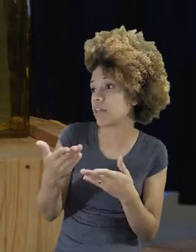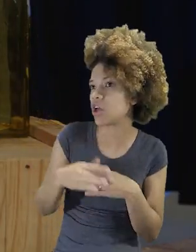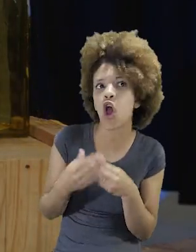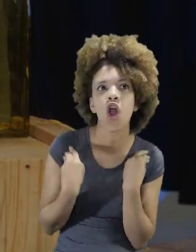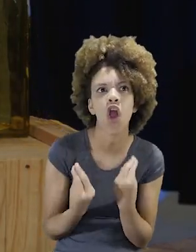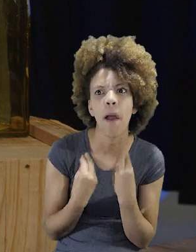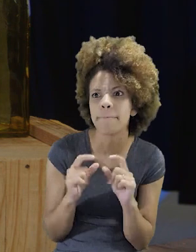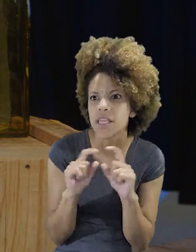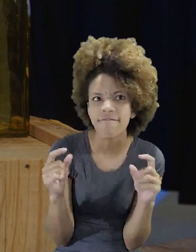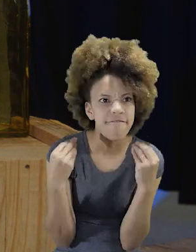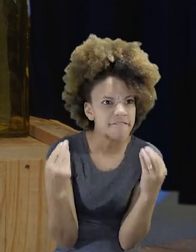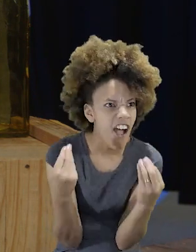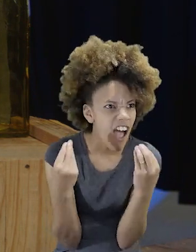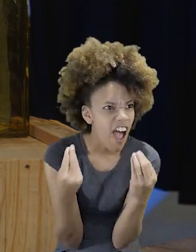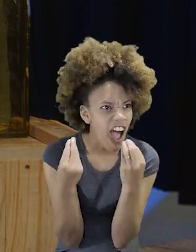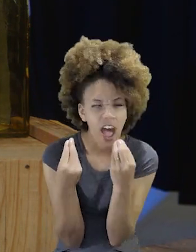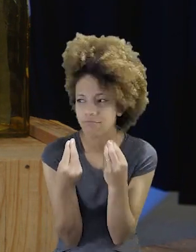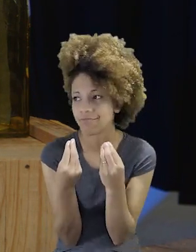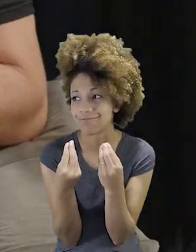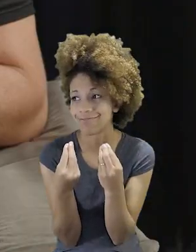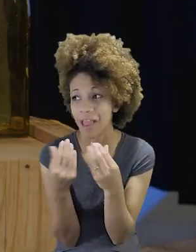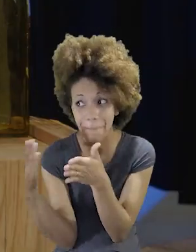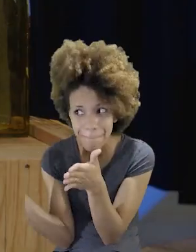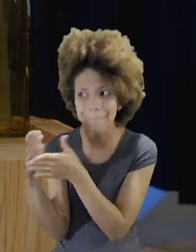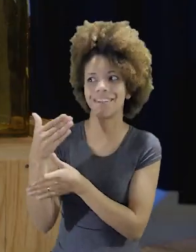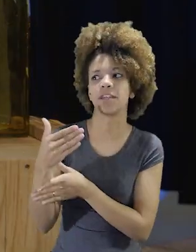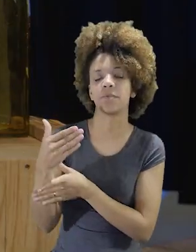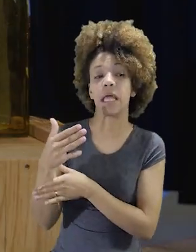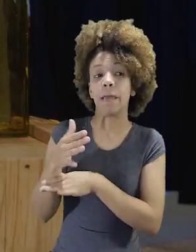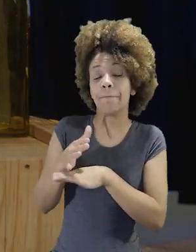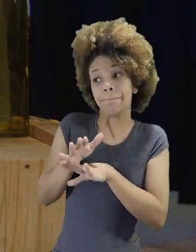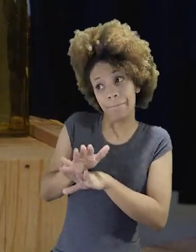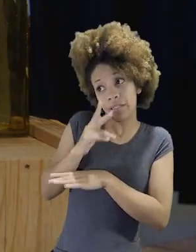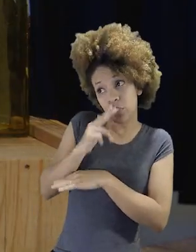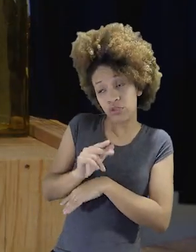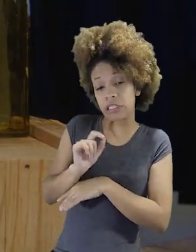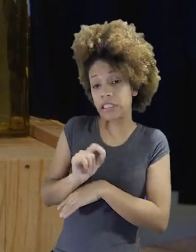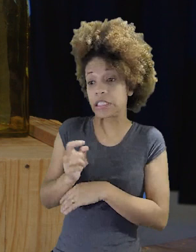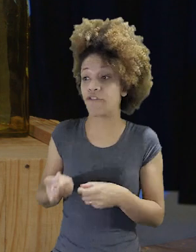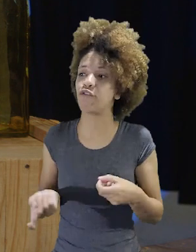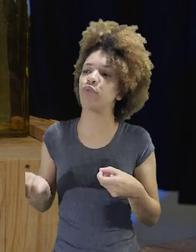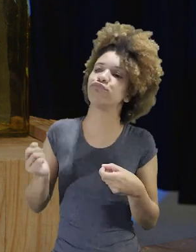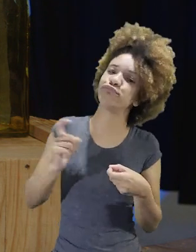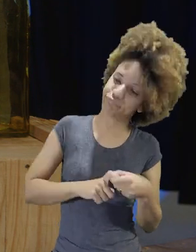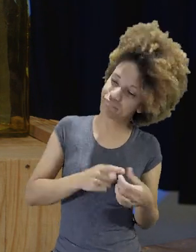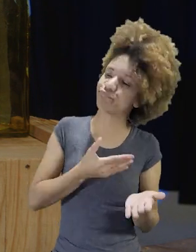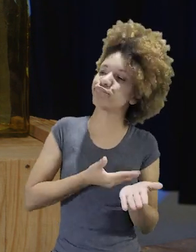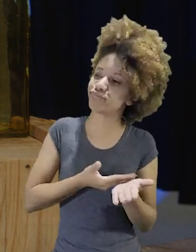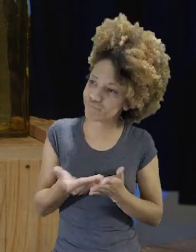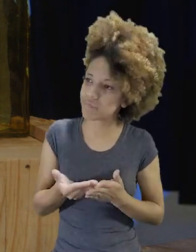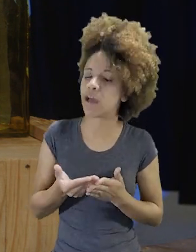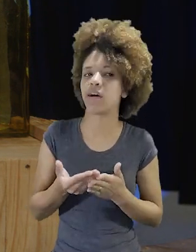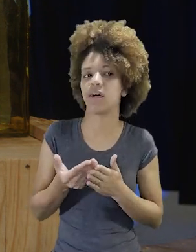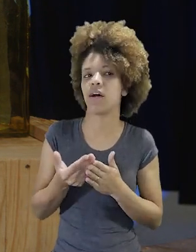essa piada como falou isso essa frase isso aquilo e aí eu acho que a coisa tá